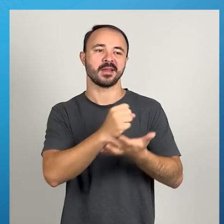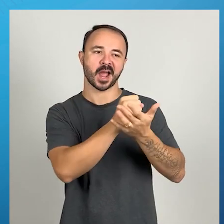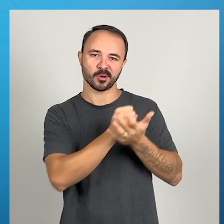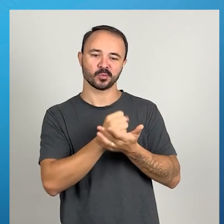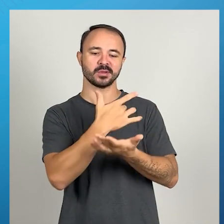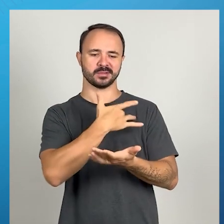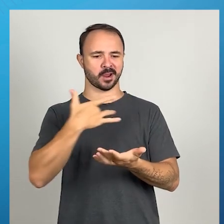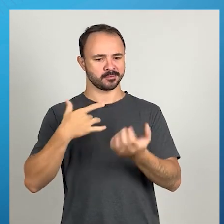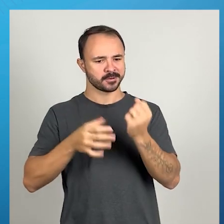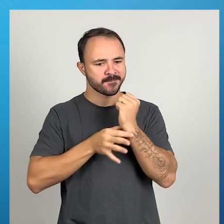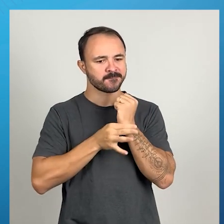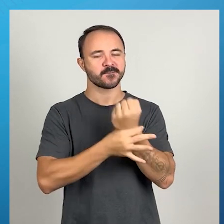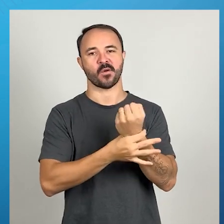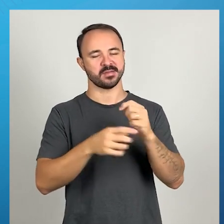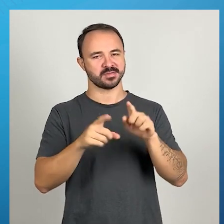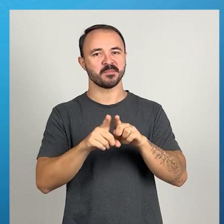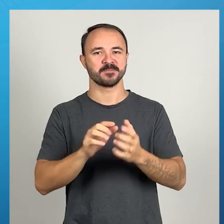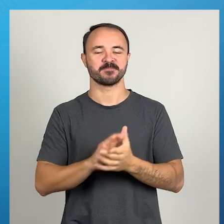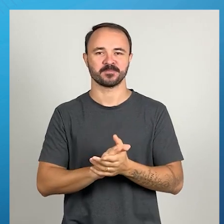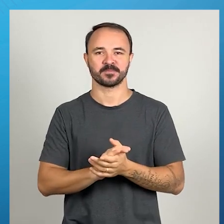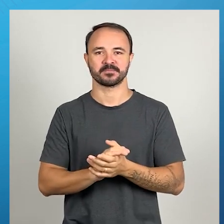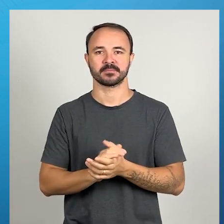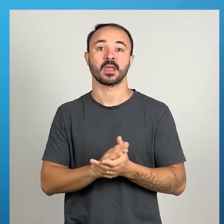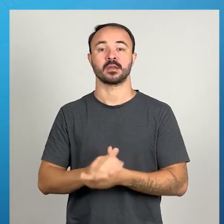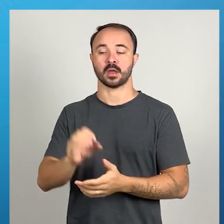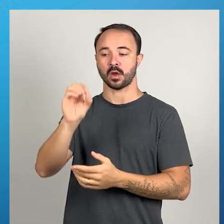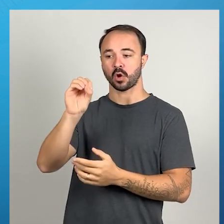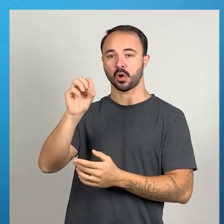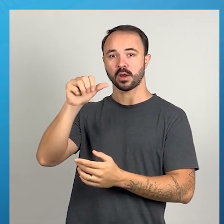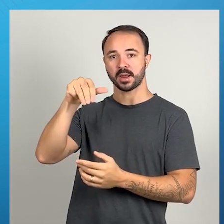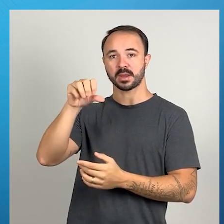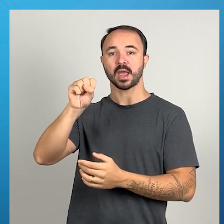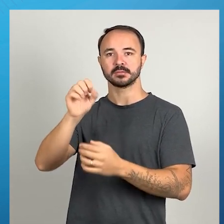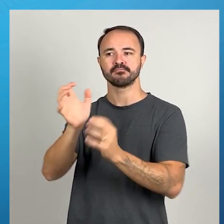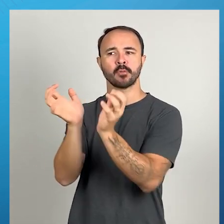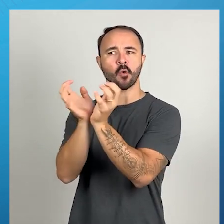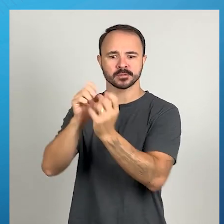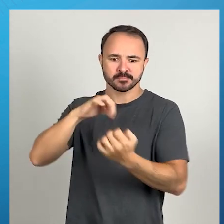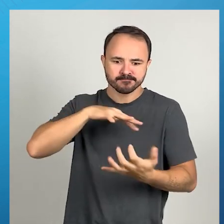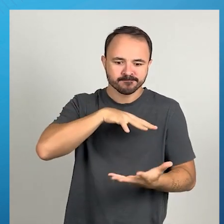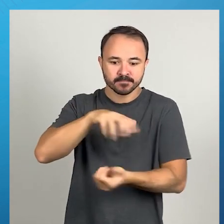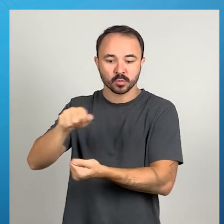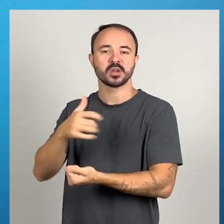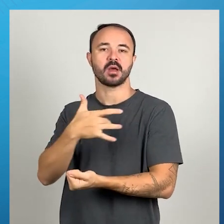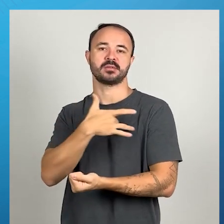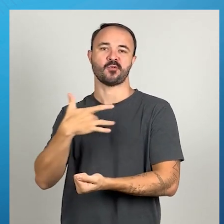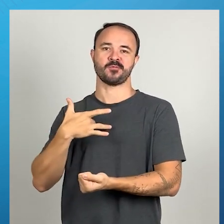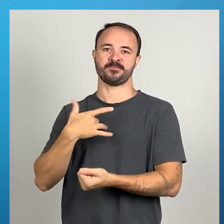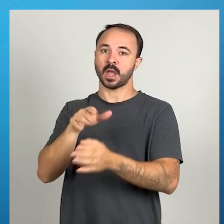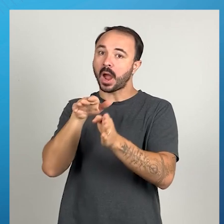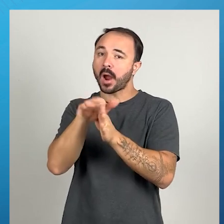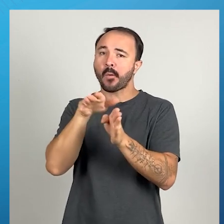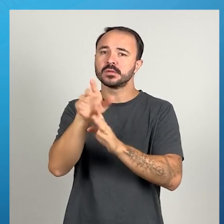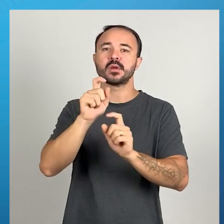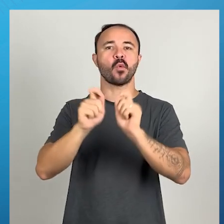bebê. A Organização Mundial da Saúde, a OMS, ela recomenda que as crianças sejam alimentadas exclusivamente